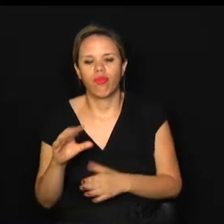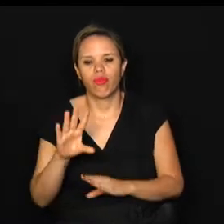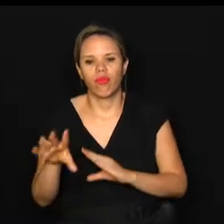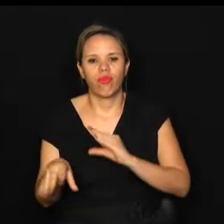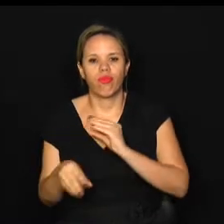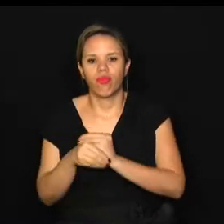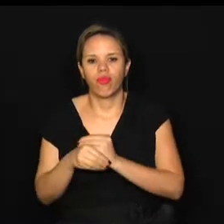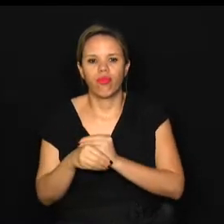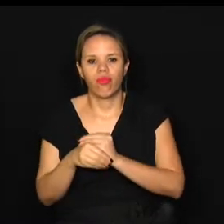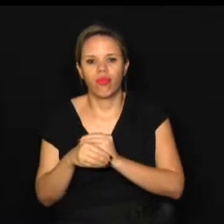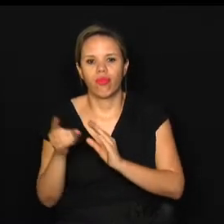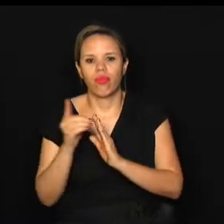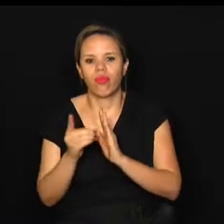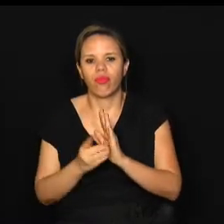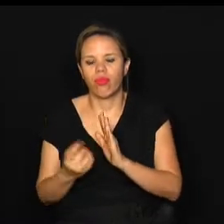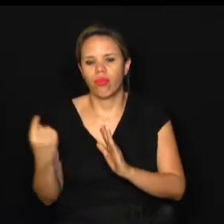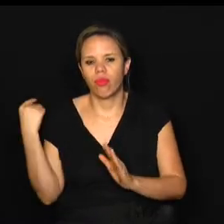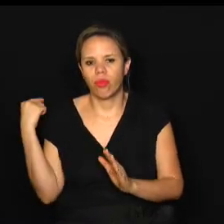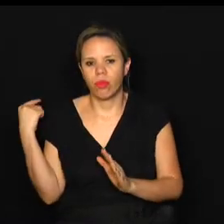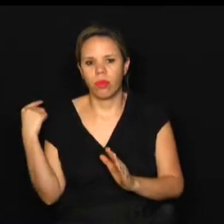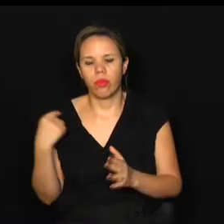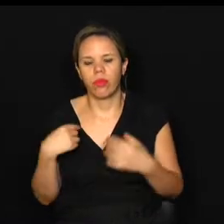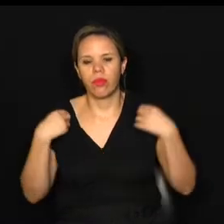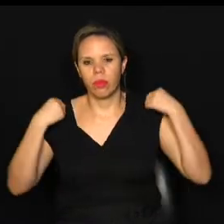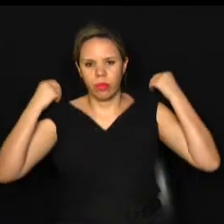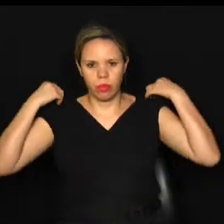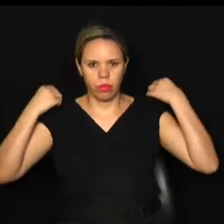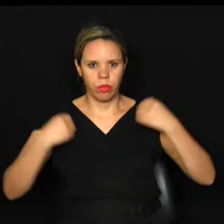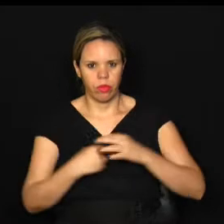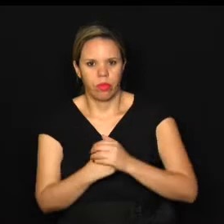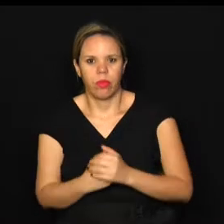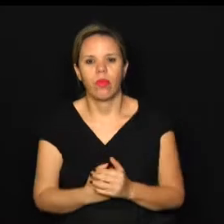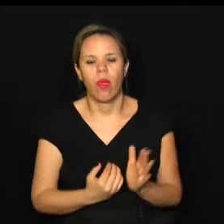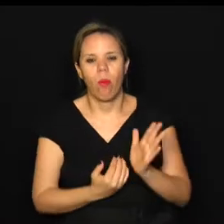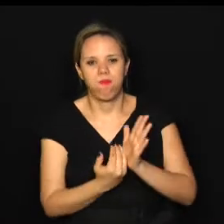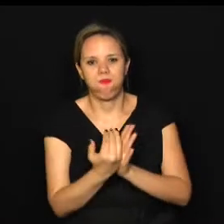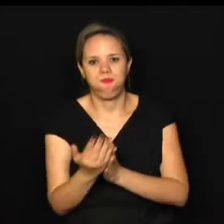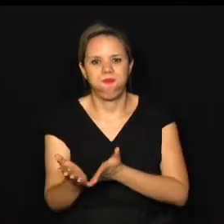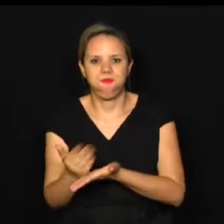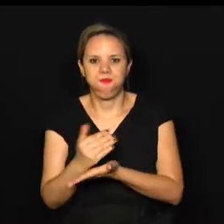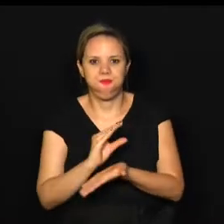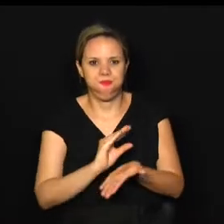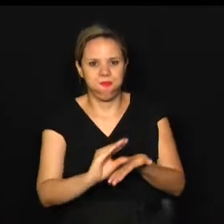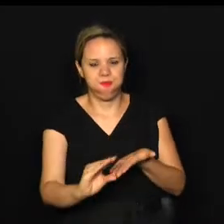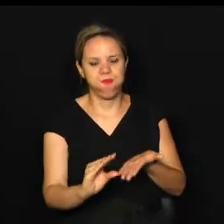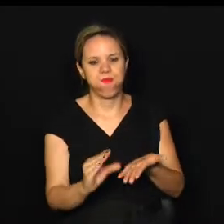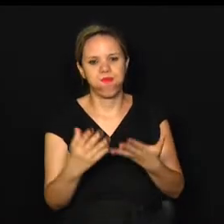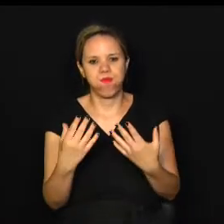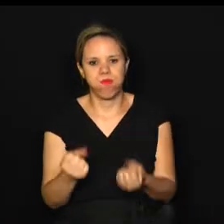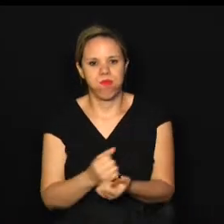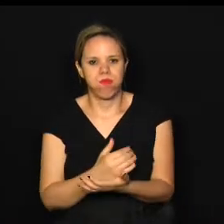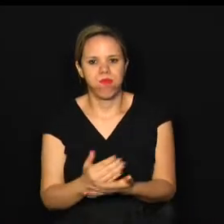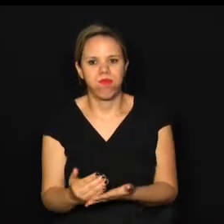através de decreto, aí, que acresceu o orçamento inicial. Então, a dotação inicial do